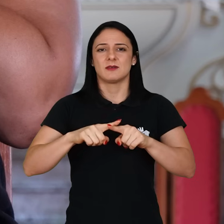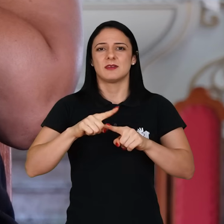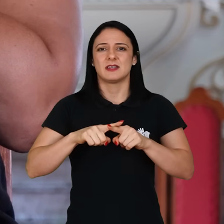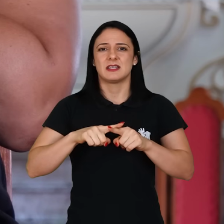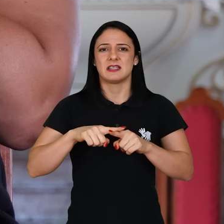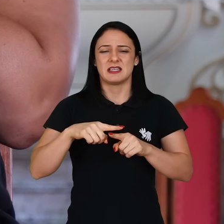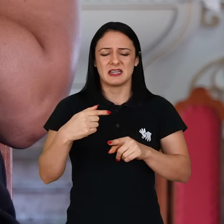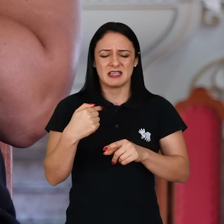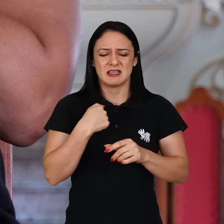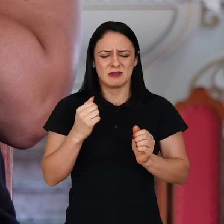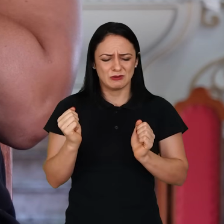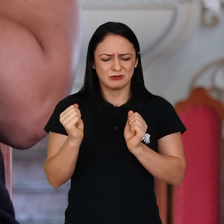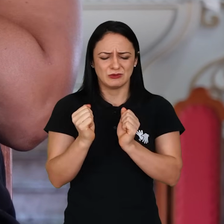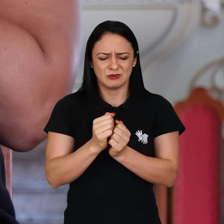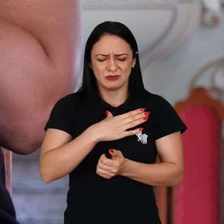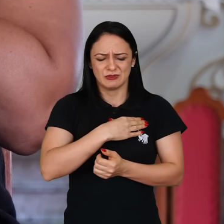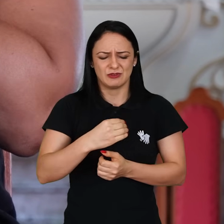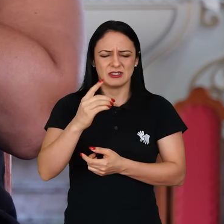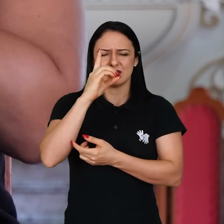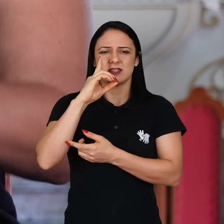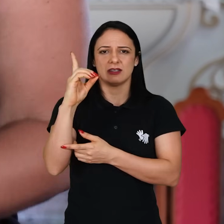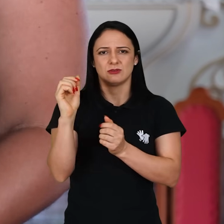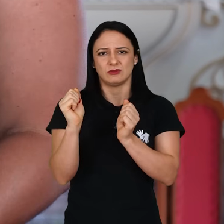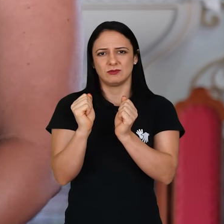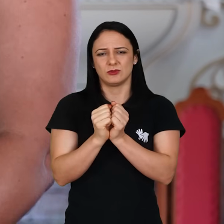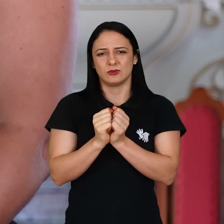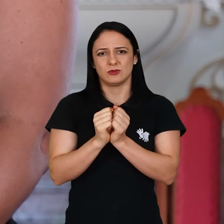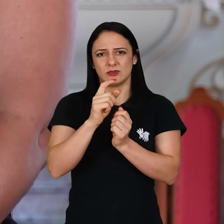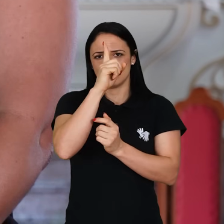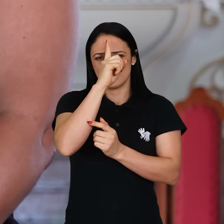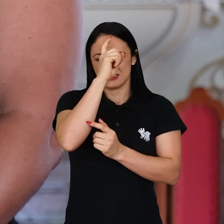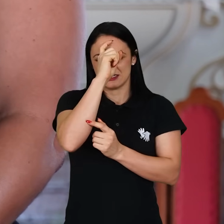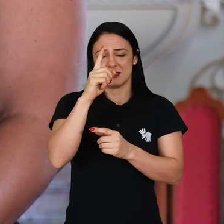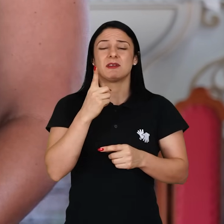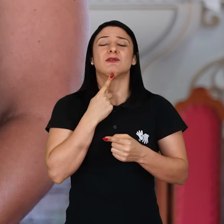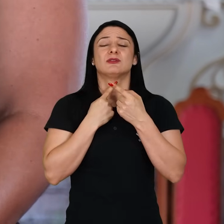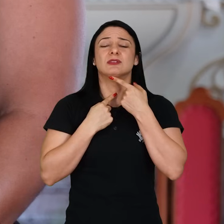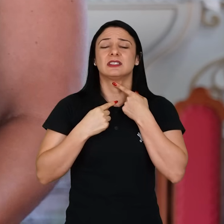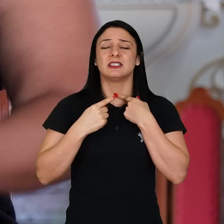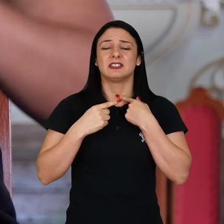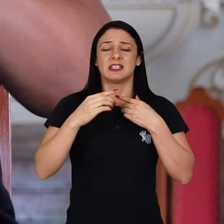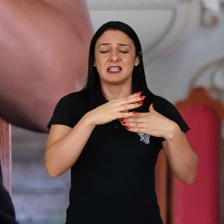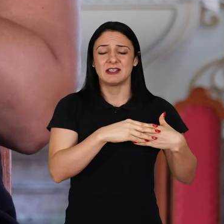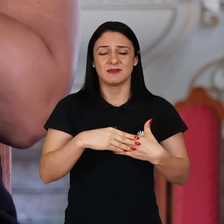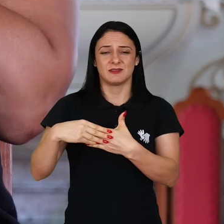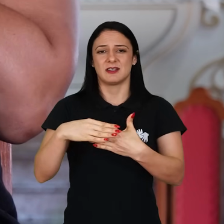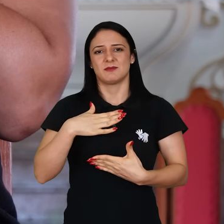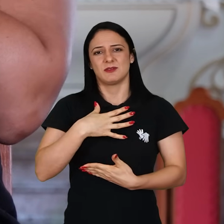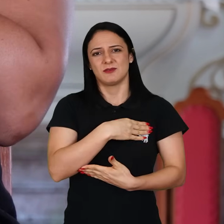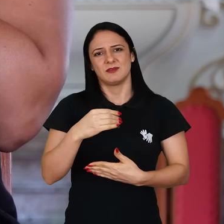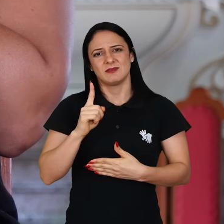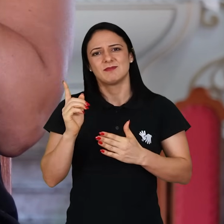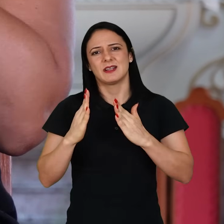Que por várias vezes era eu e ele, Deus, ali naquele hospital. Que a minha vontade era pegar meu filho e trazer ele